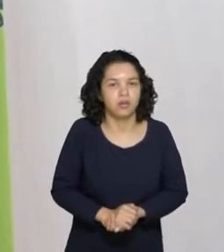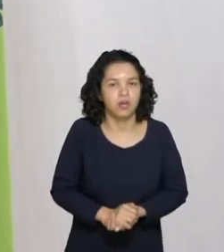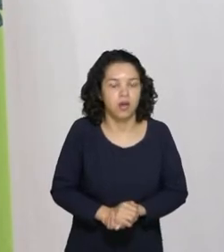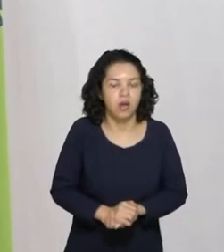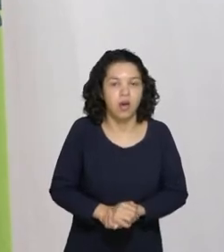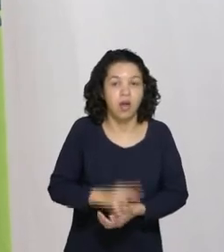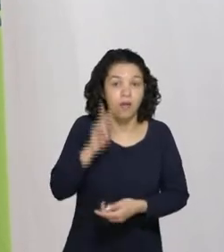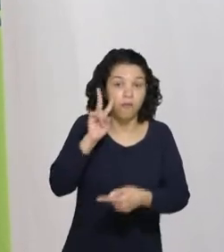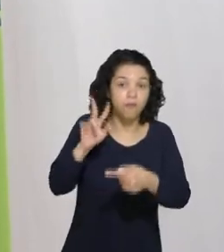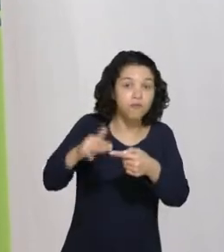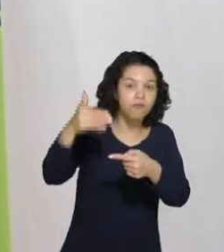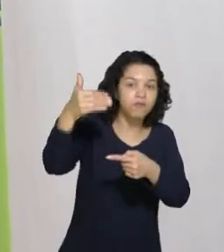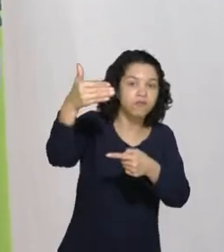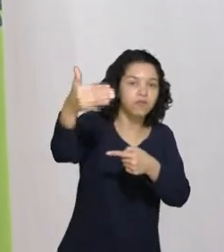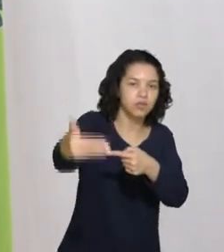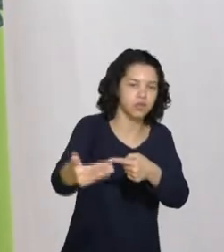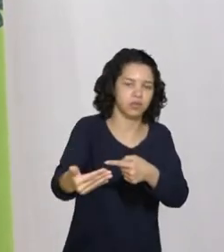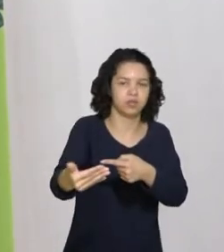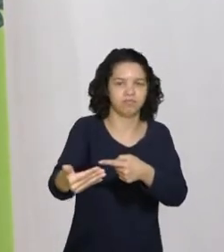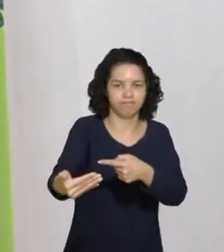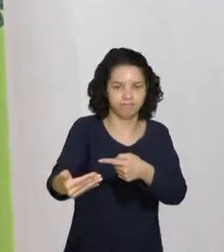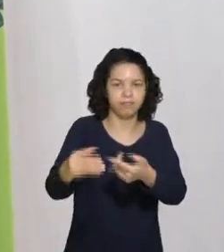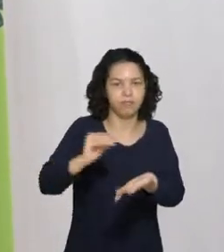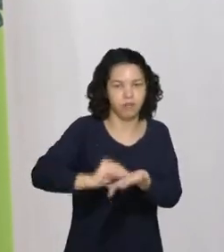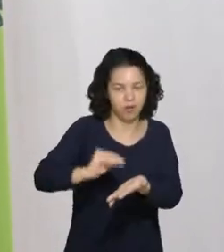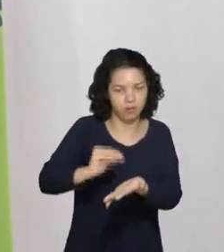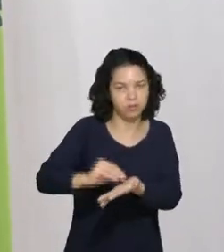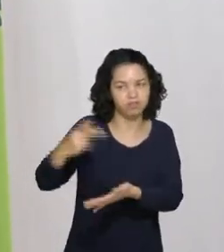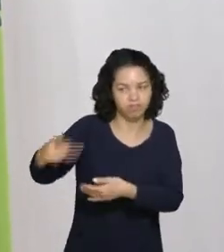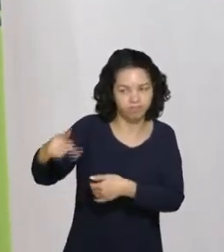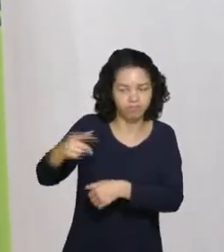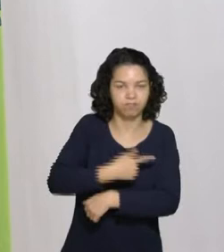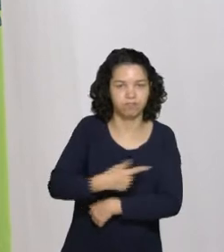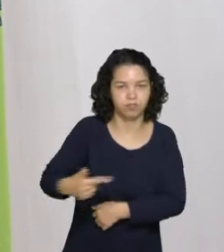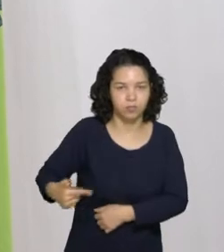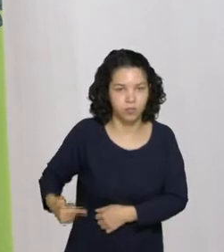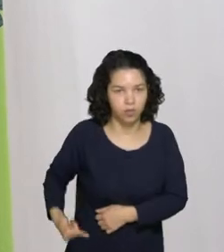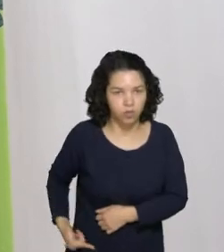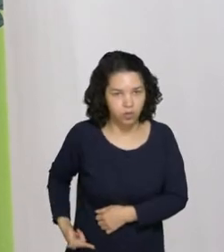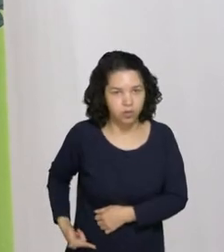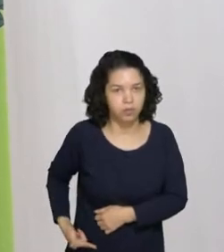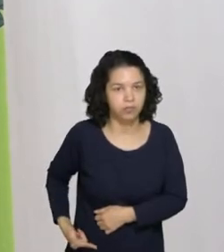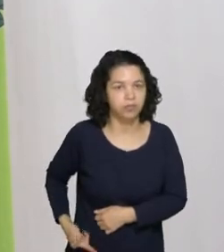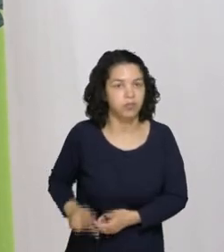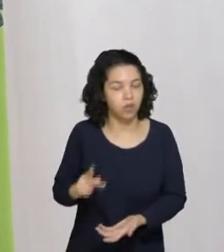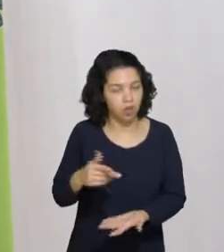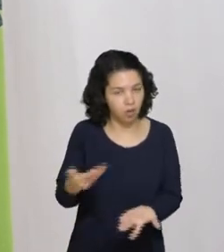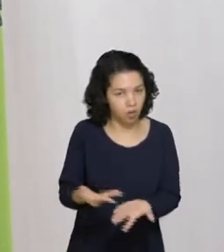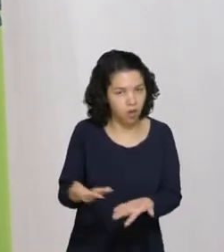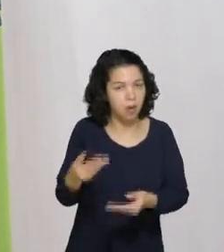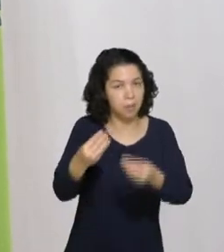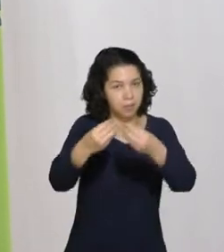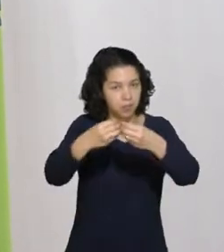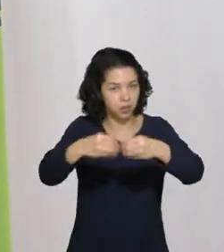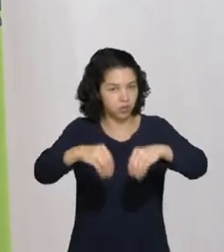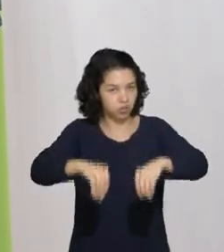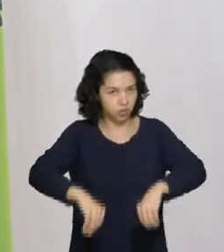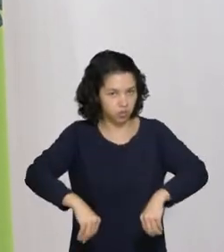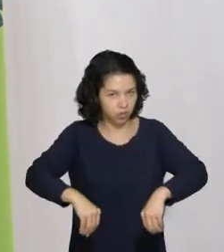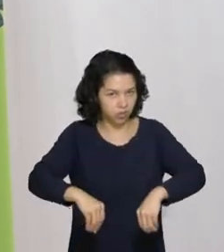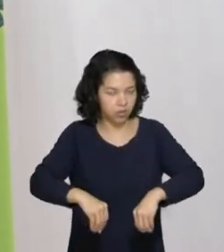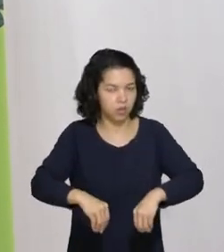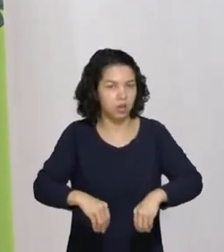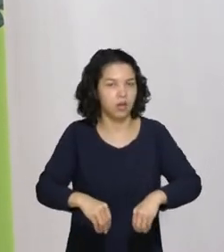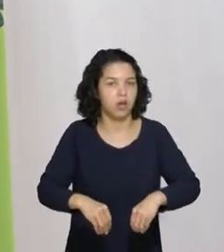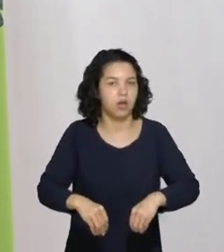previsão do próprio governo, manobra que, evidentemente, prejudica as